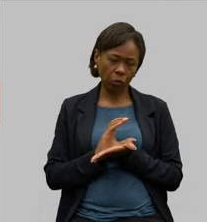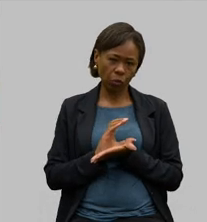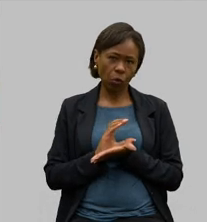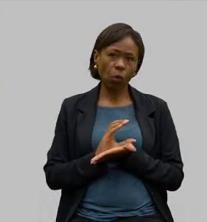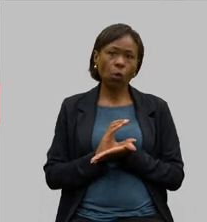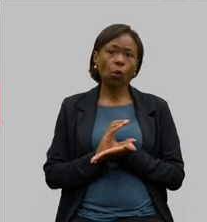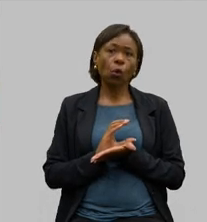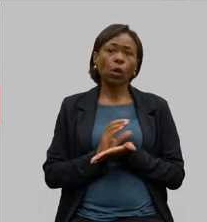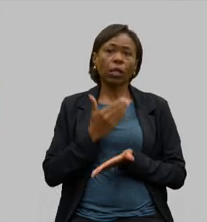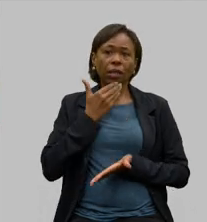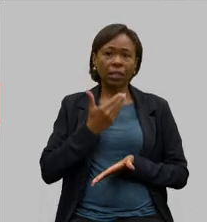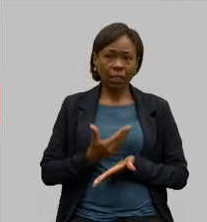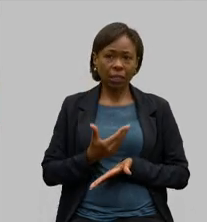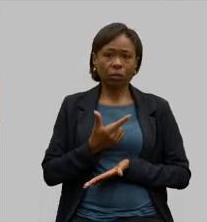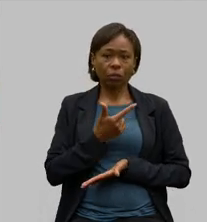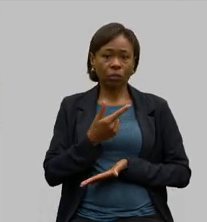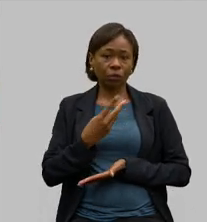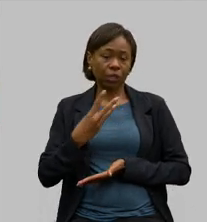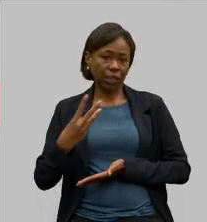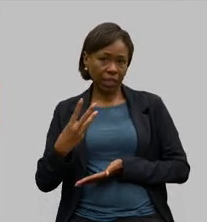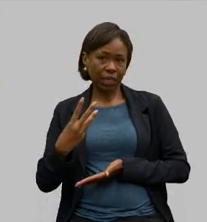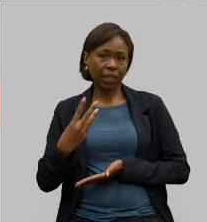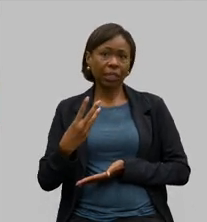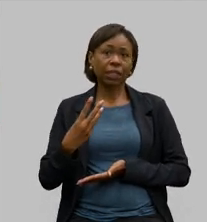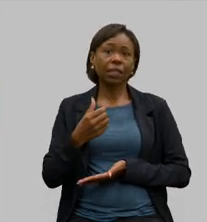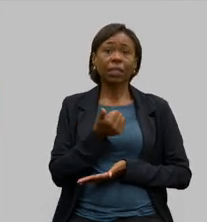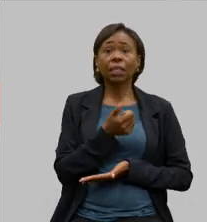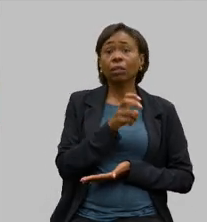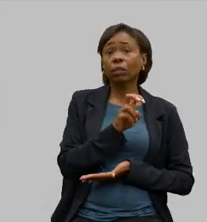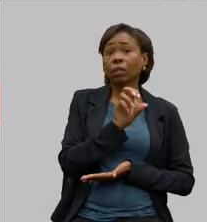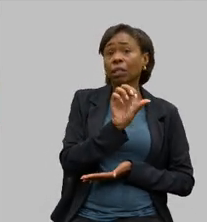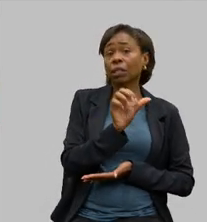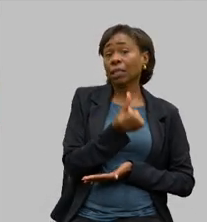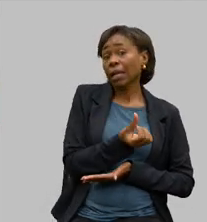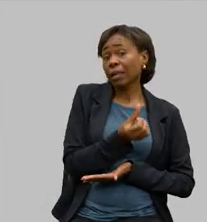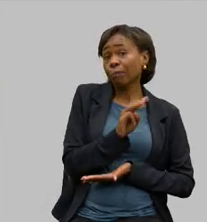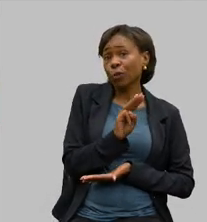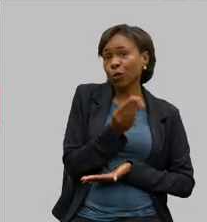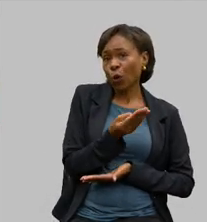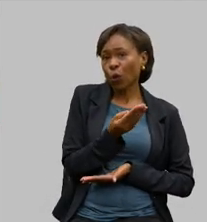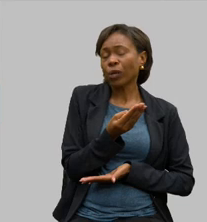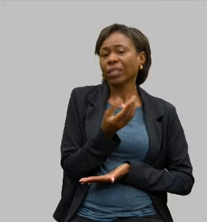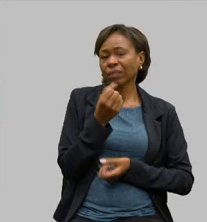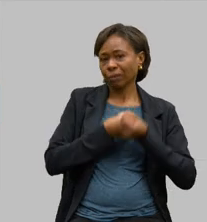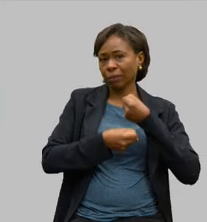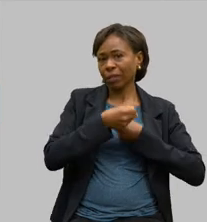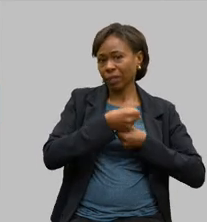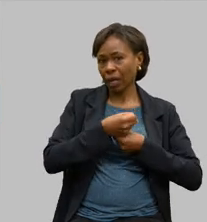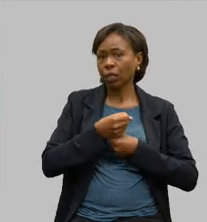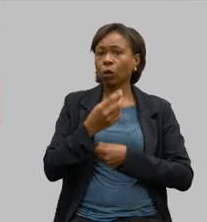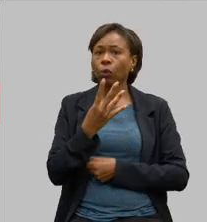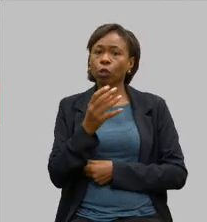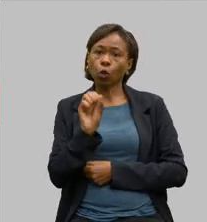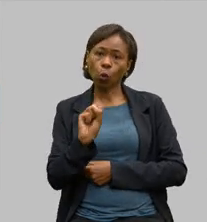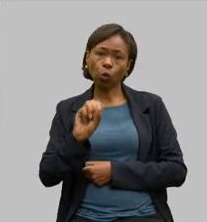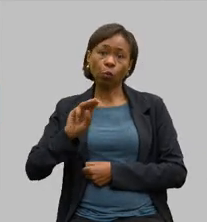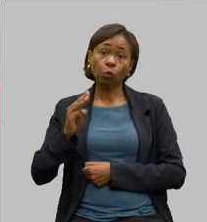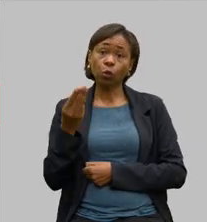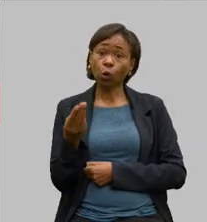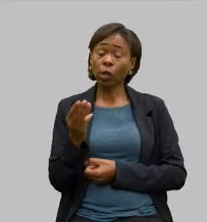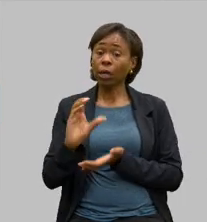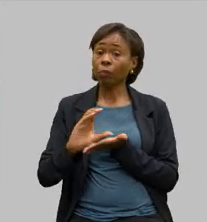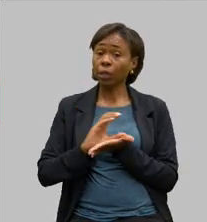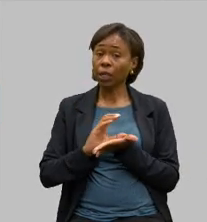156 milhões disponíveis em 2023 48,2 Milhões capitados entre Janeiro e maio de 2024